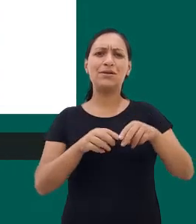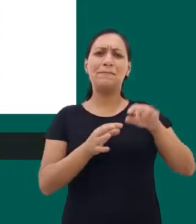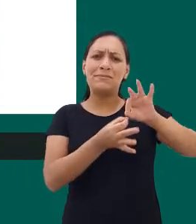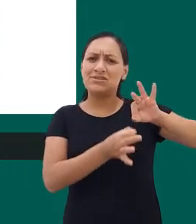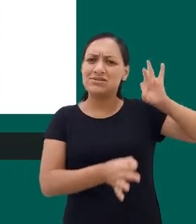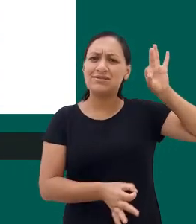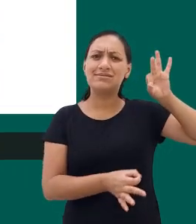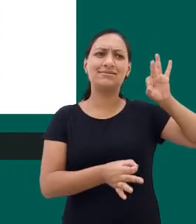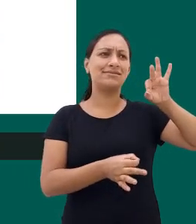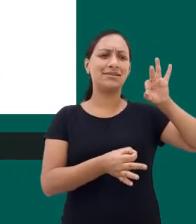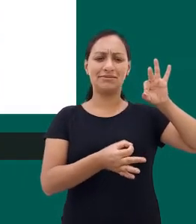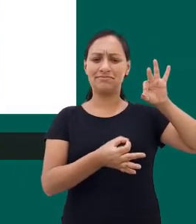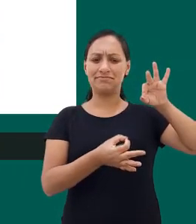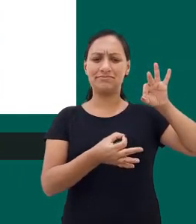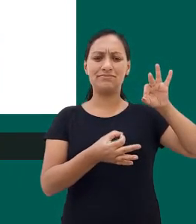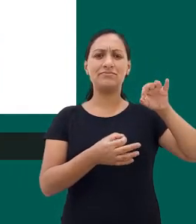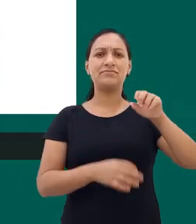medida,